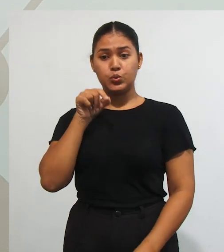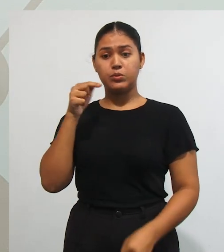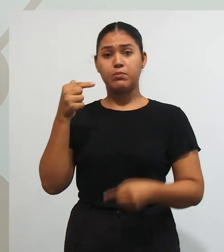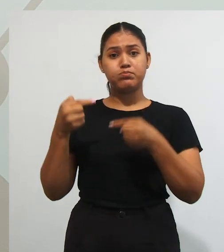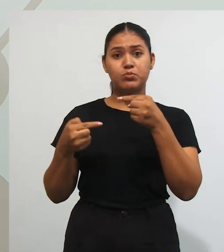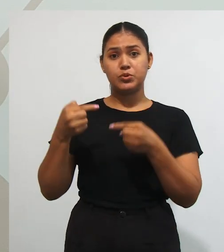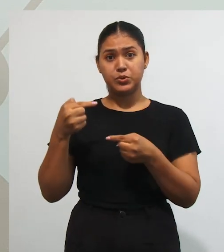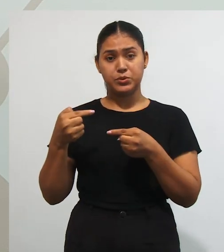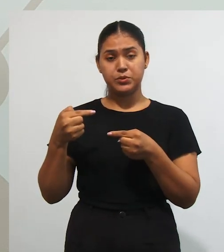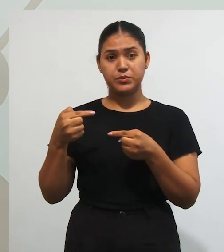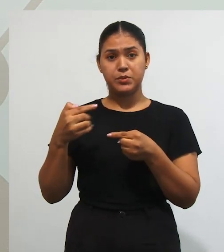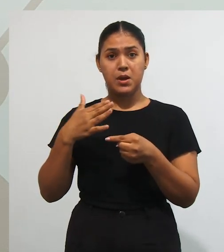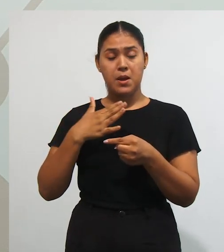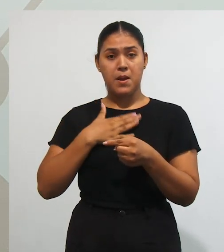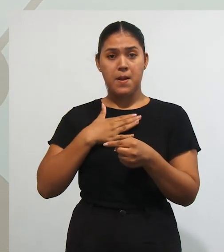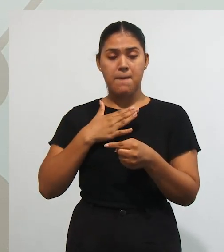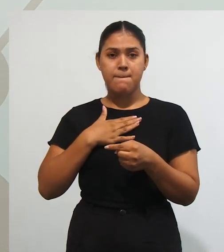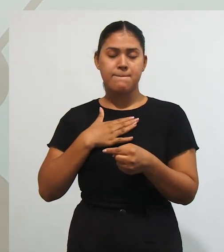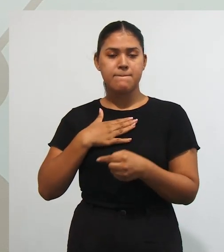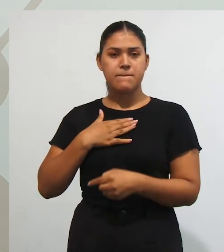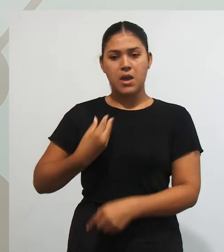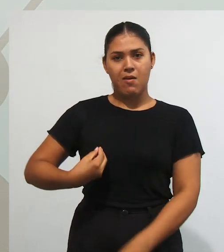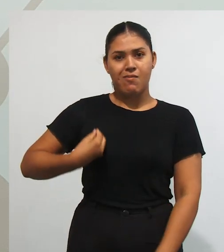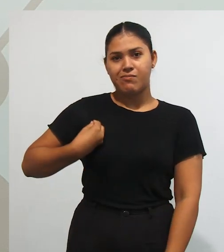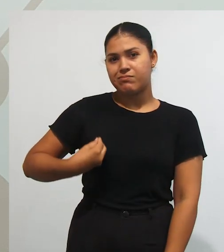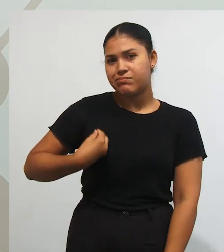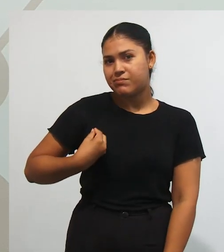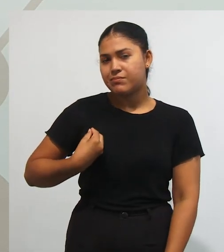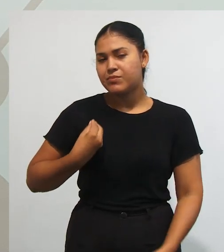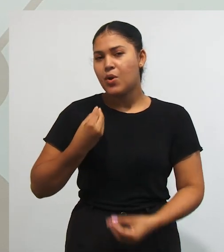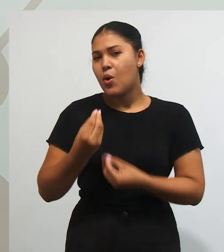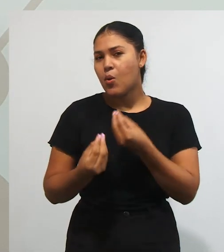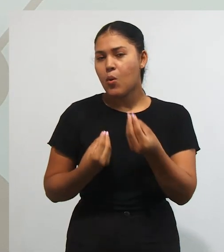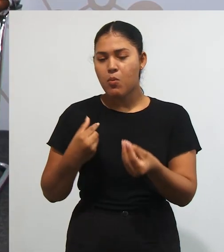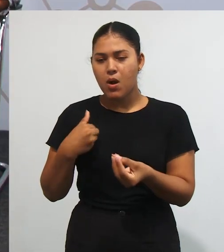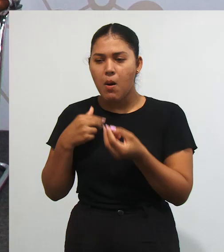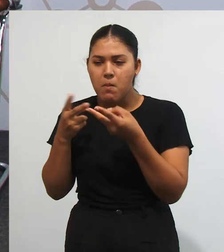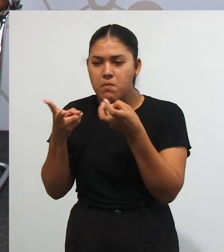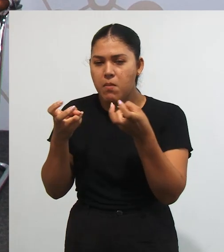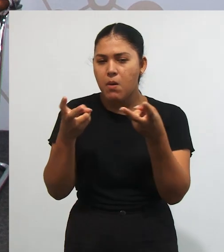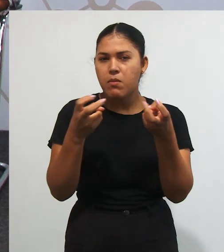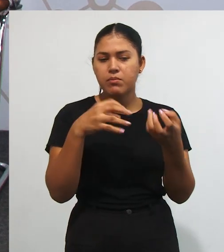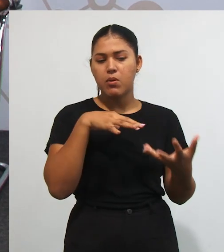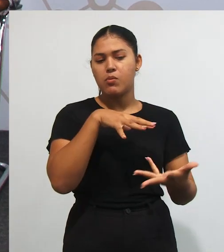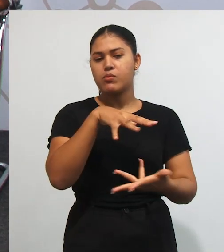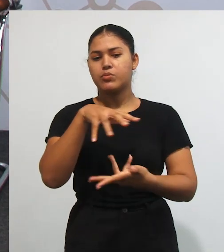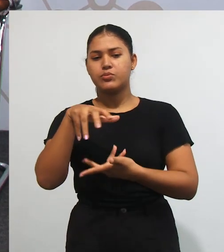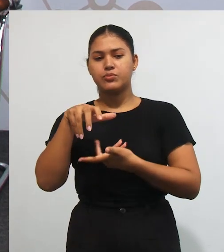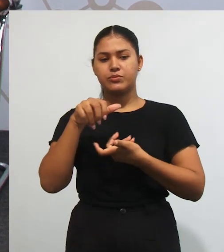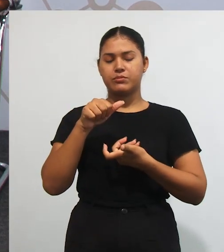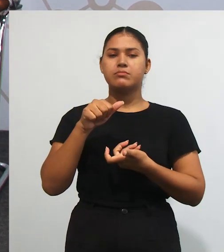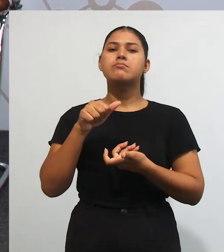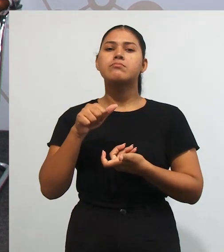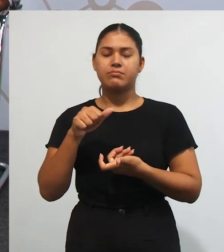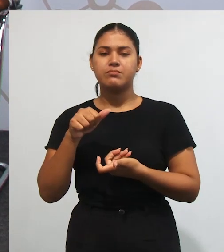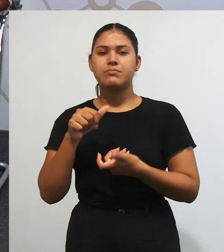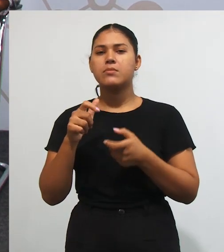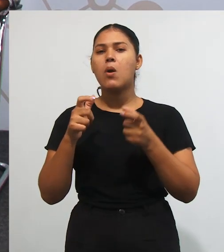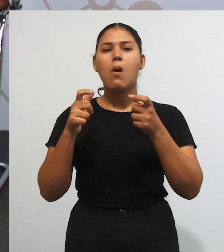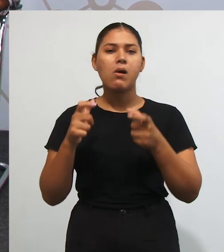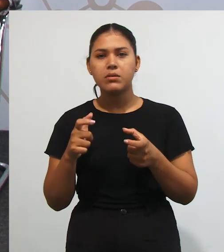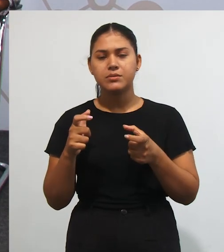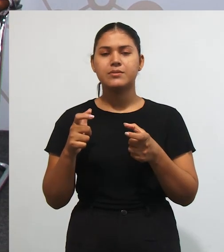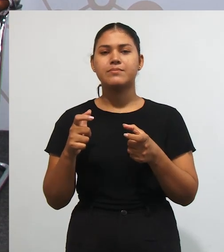qual é a minha ideologia, qual é a forma de que eu entendo e interpreto o mundo, né? E tudo isso